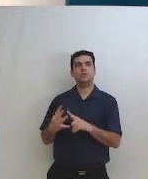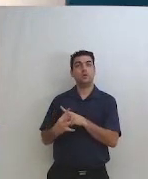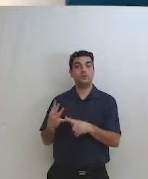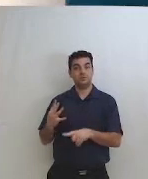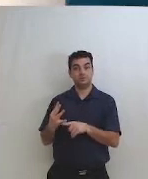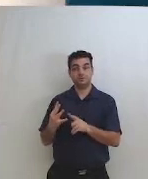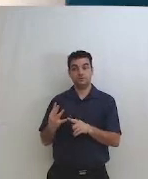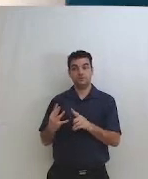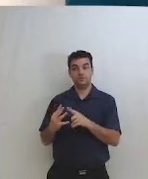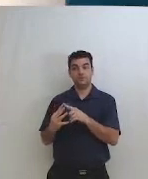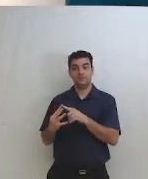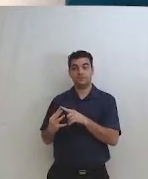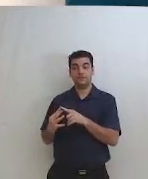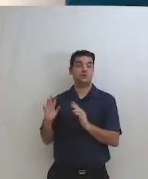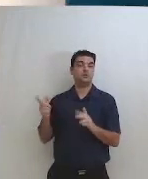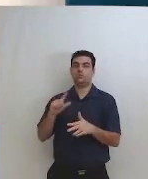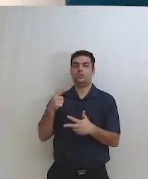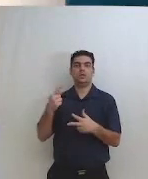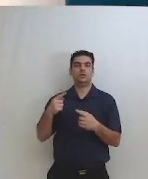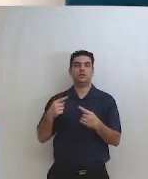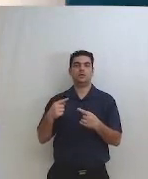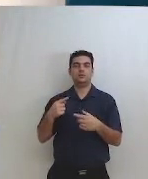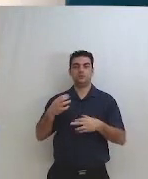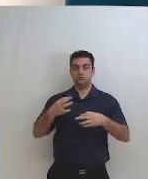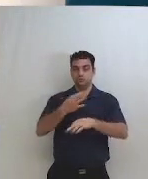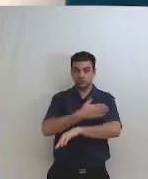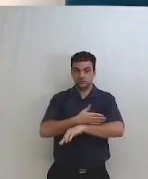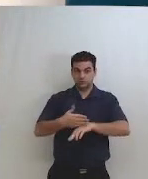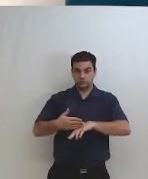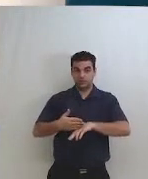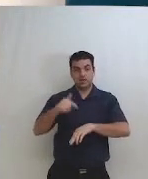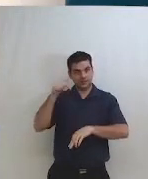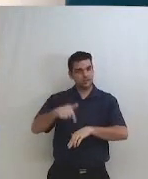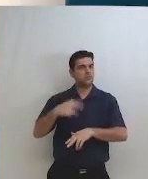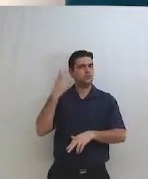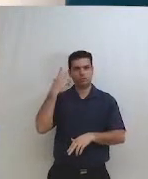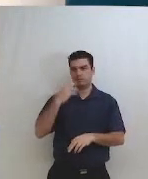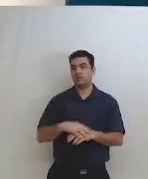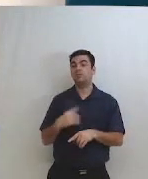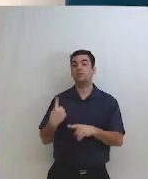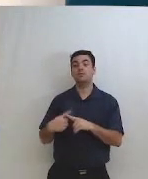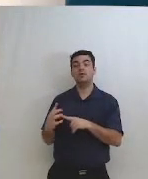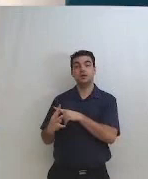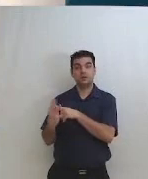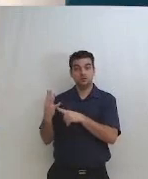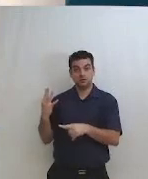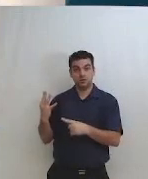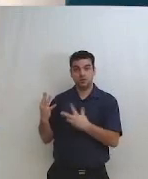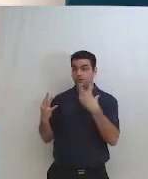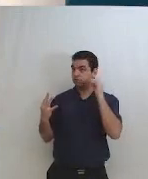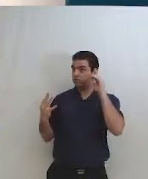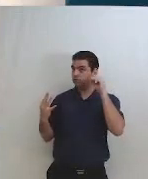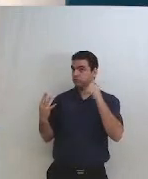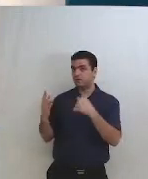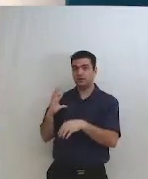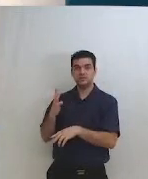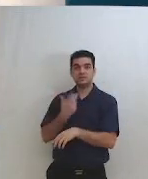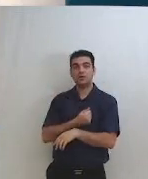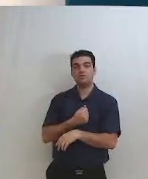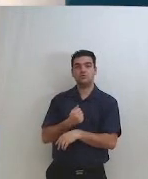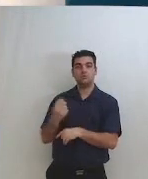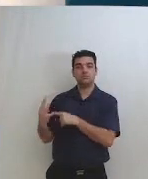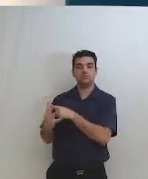contraria a jurisprudência desta corte, assente no sentido de que a gravação ambiental é realizada por um dos interlocutores com o objetivo